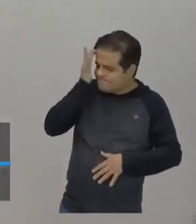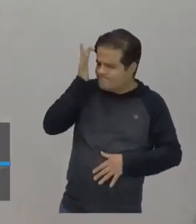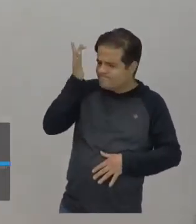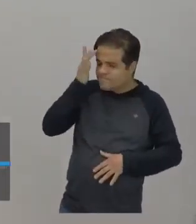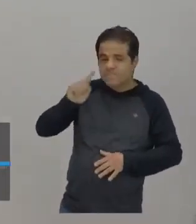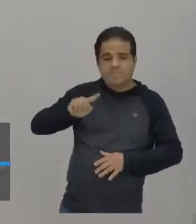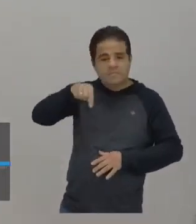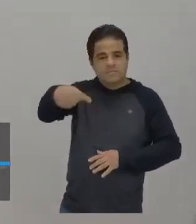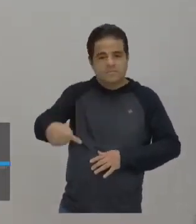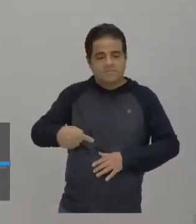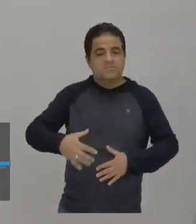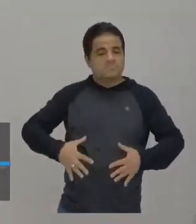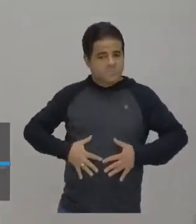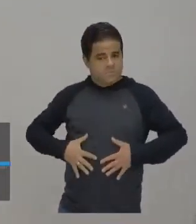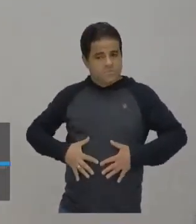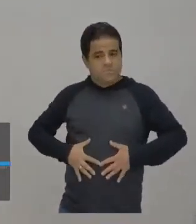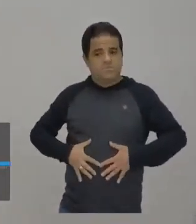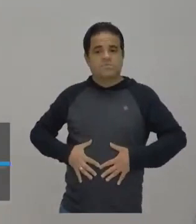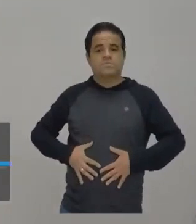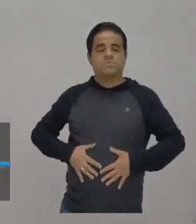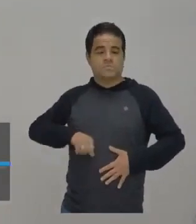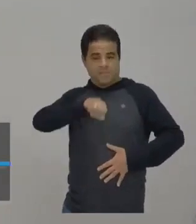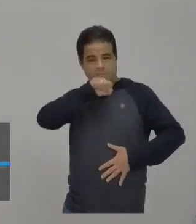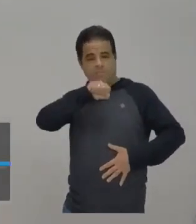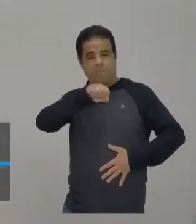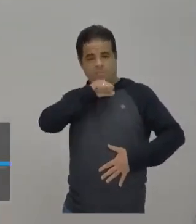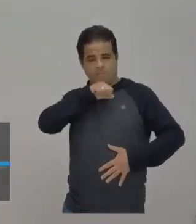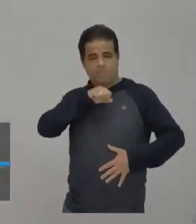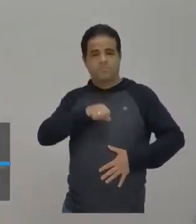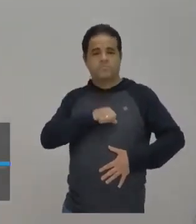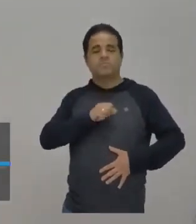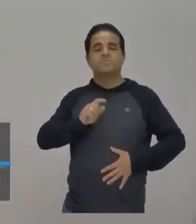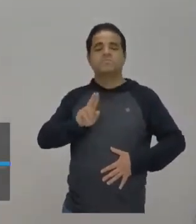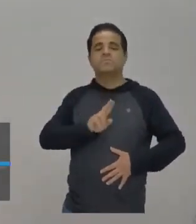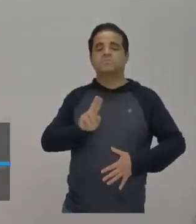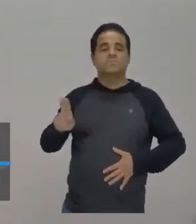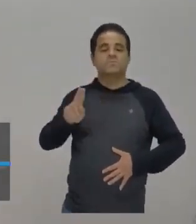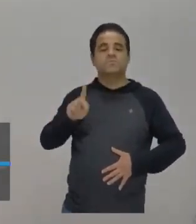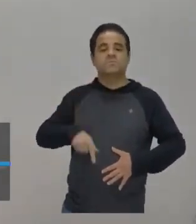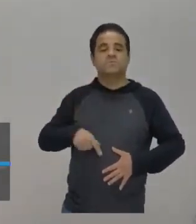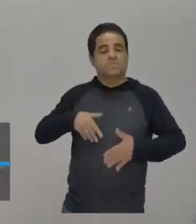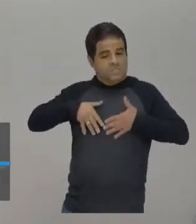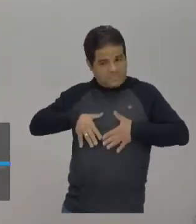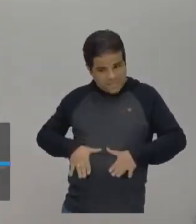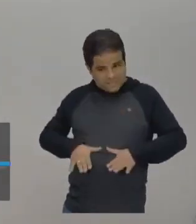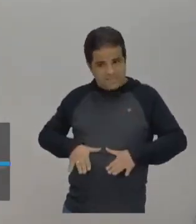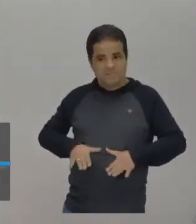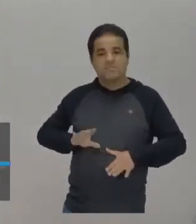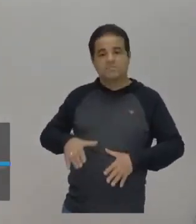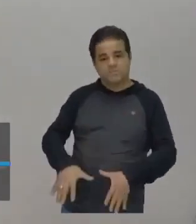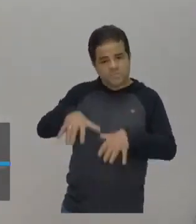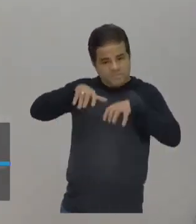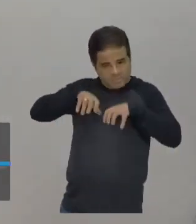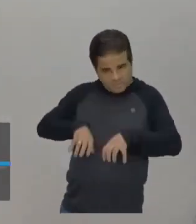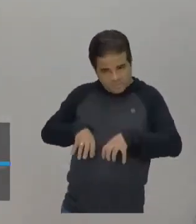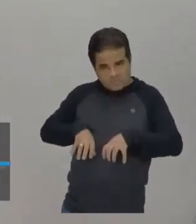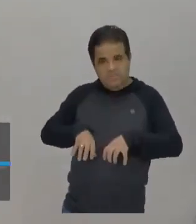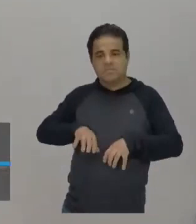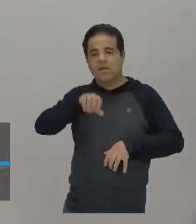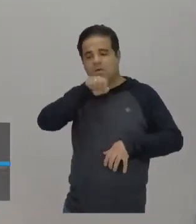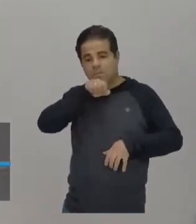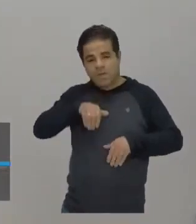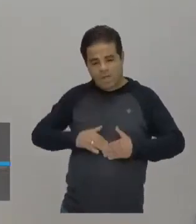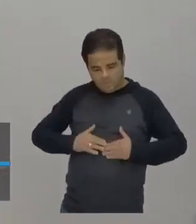pouco depois na barriga da mãe. Então ele é parido e depois vai para a barriga da mãe